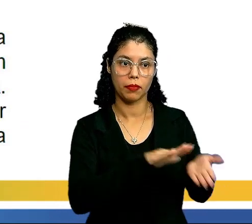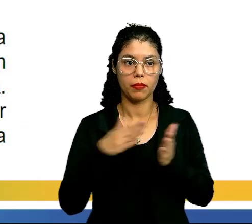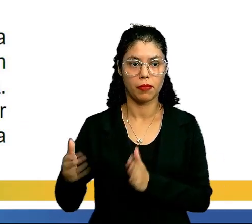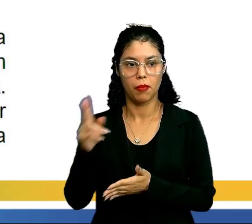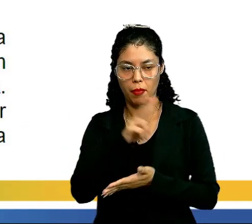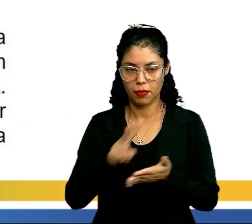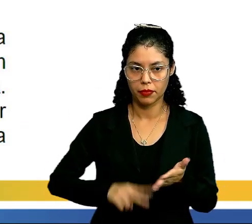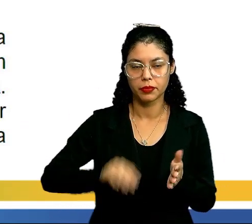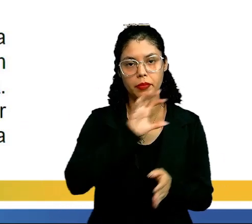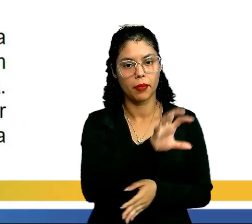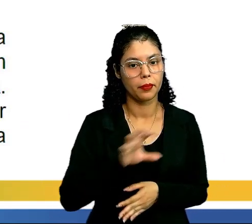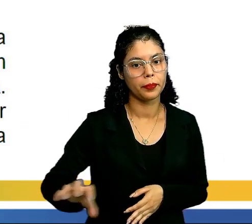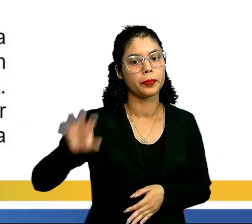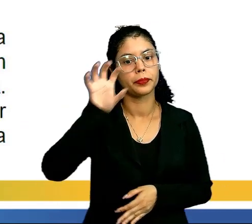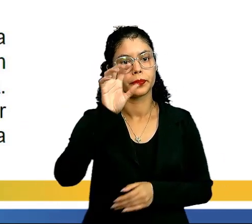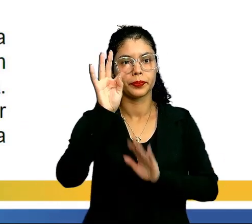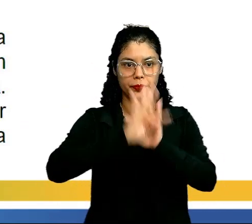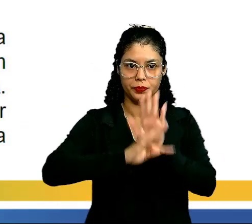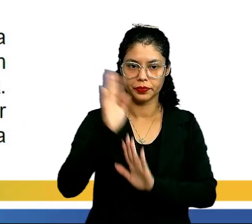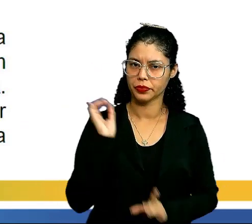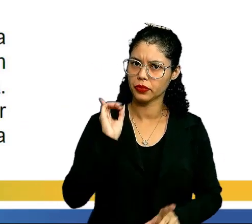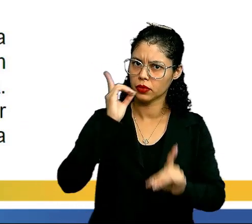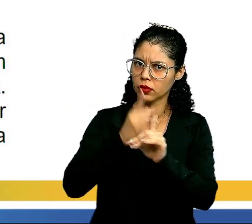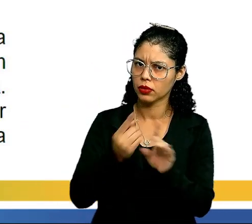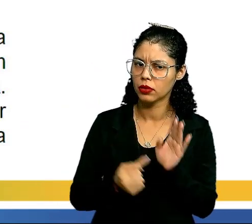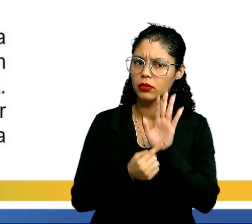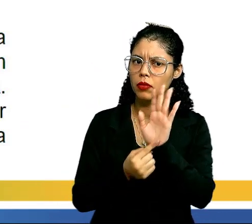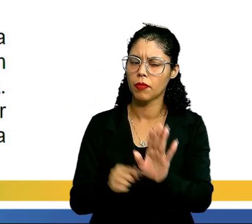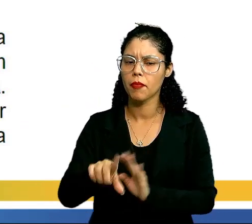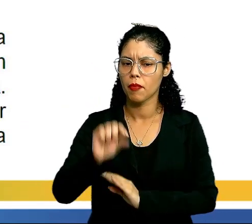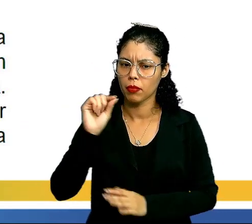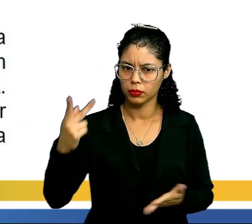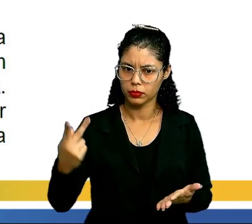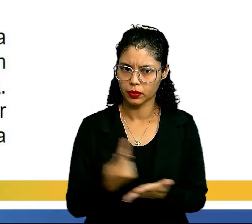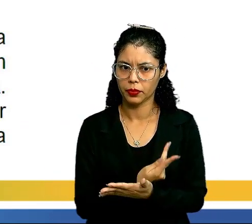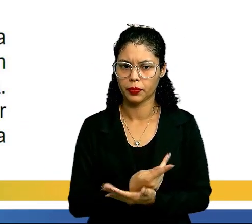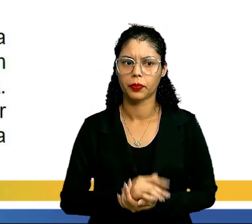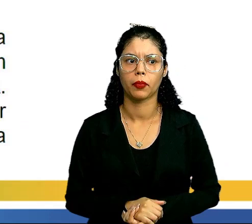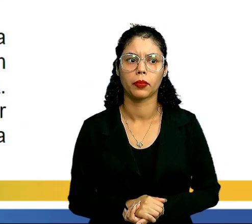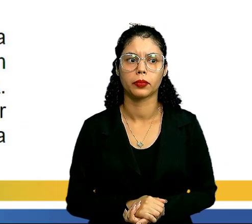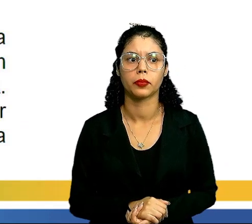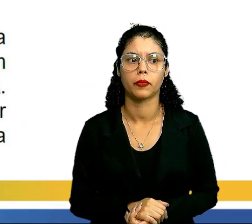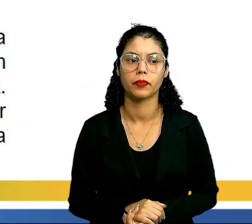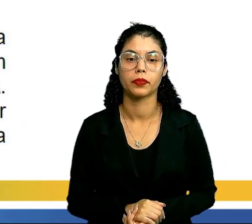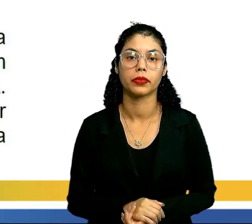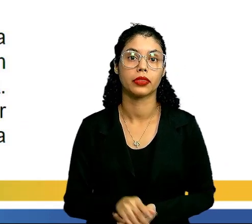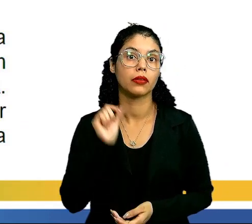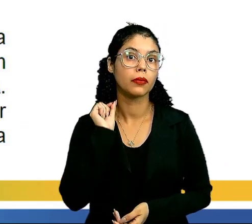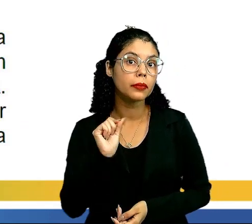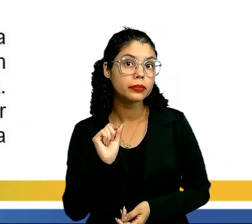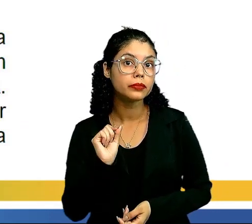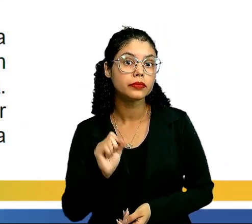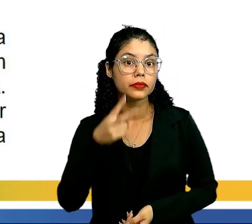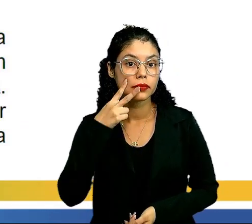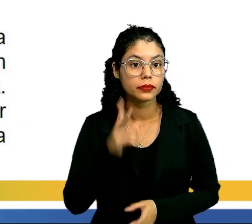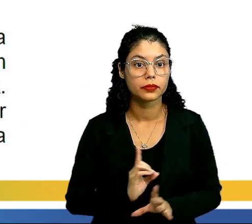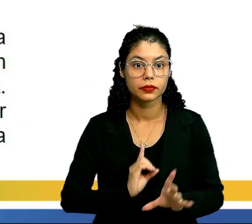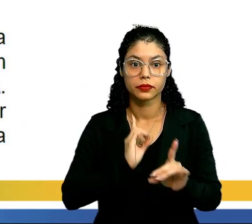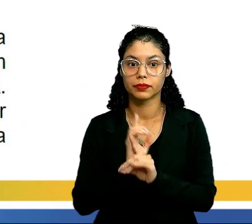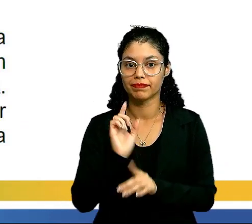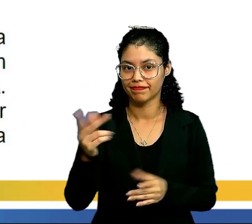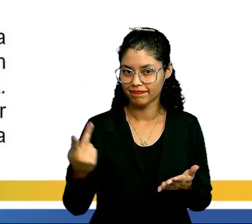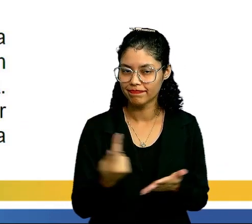da leitura dos mapas e do texto, indique a alternativa errada. Então, o comando é: vamos